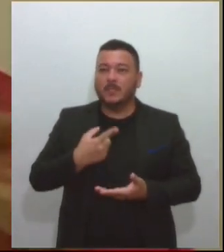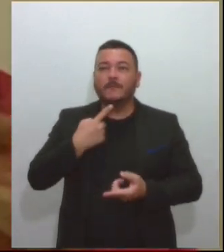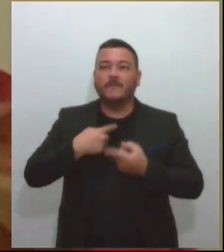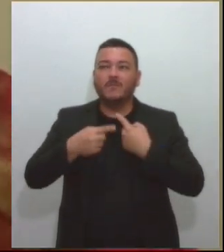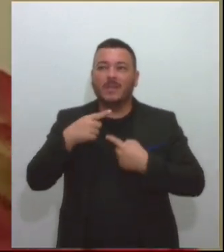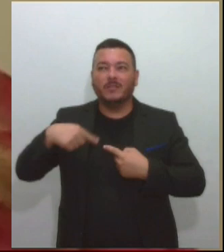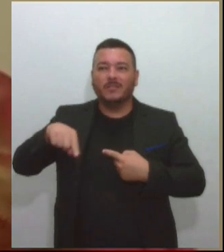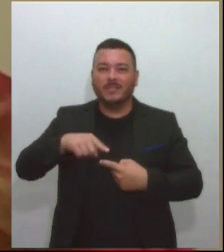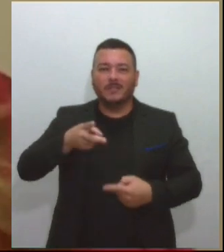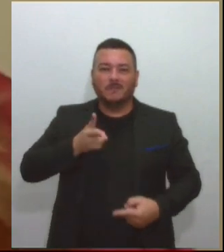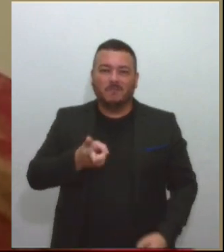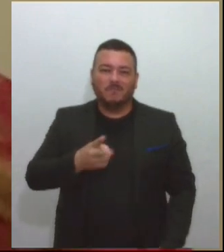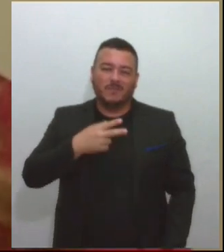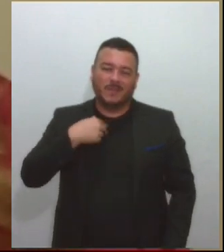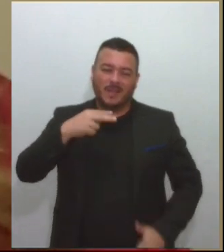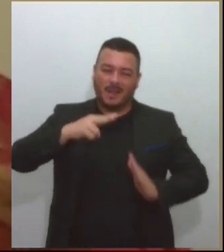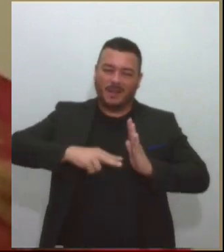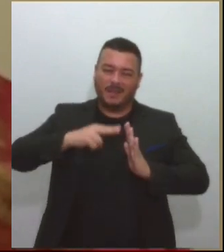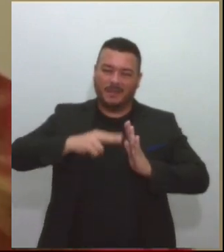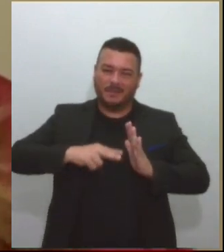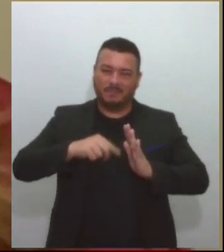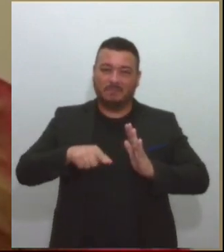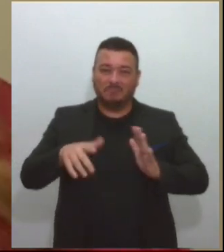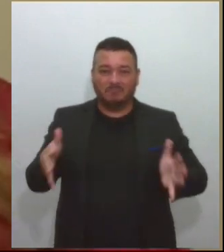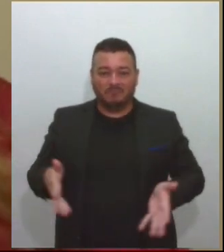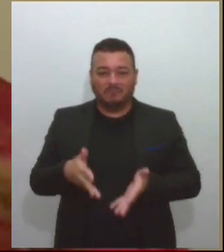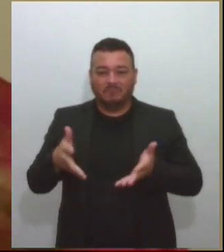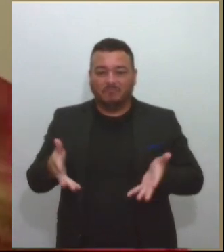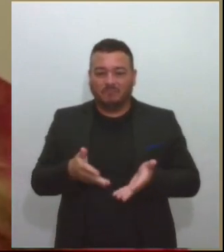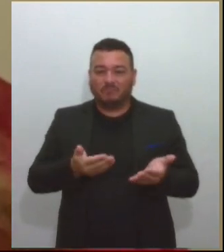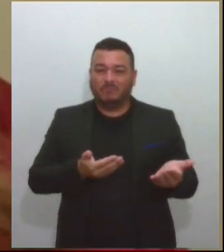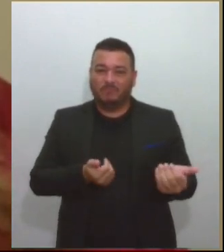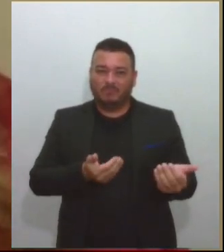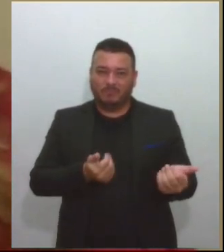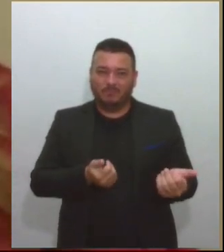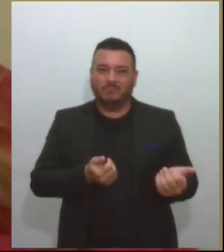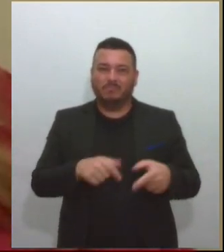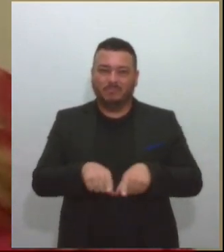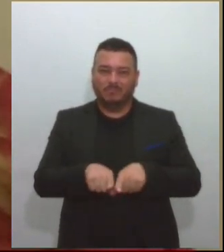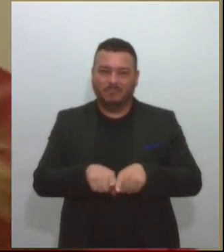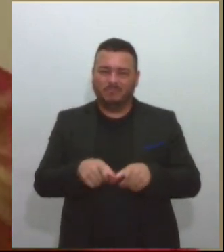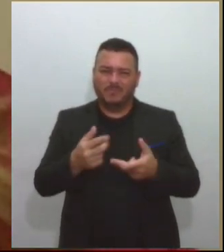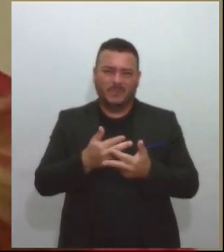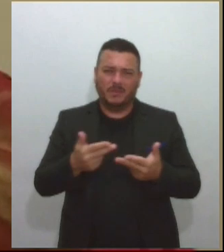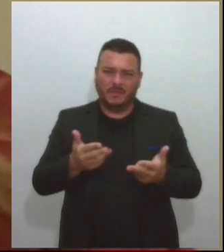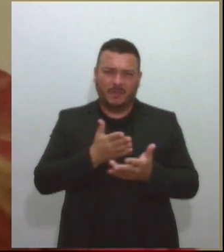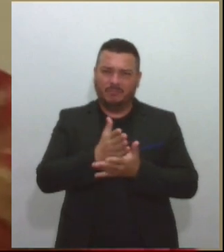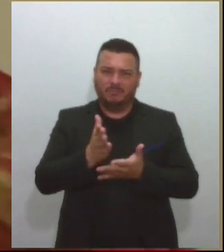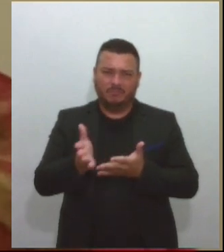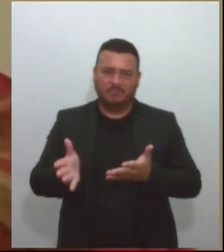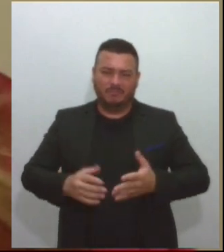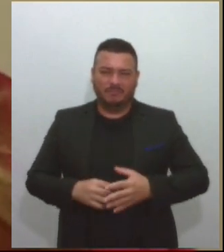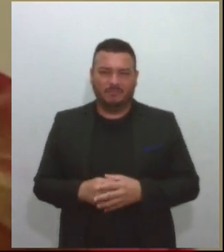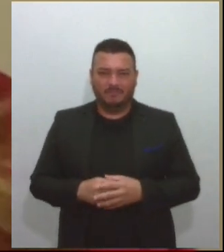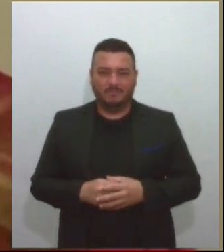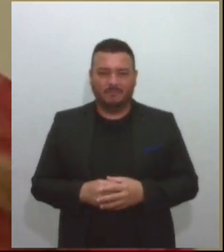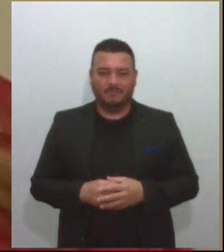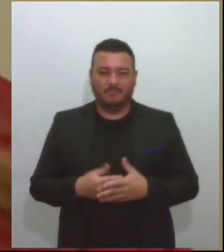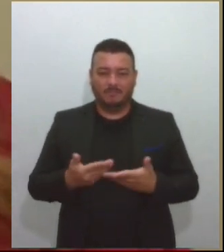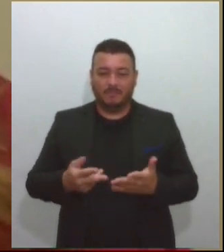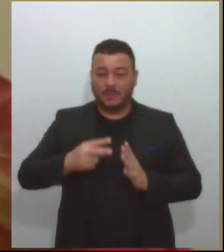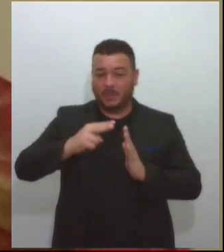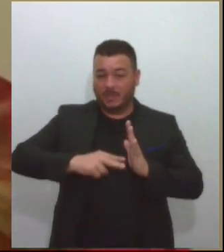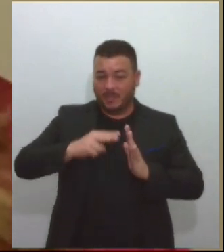vai desenvolver as crianças, os jovens estudantes em vários aspectos. Então, a leitura é